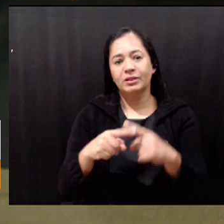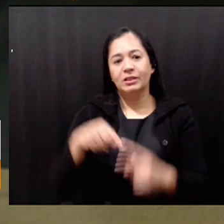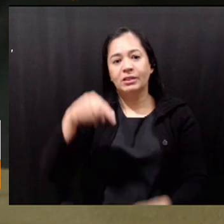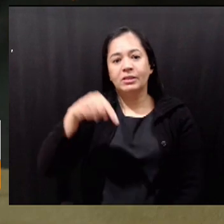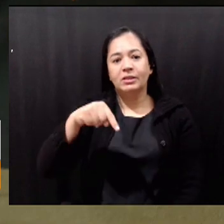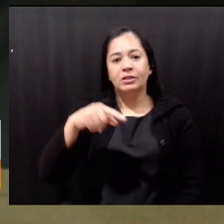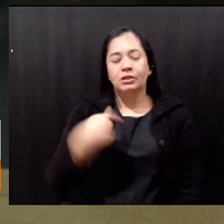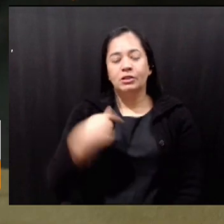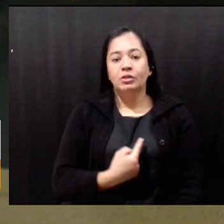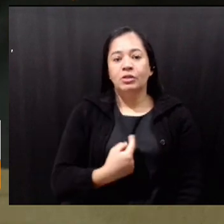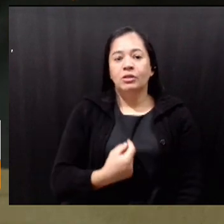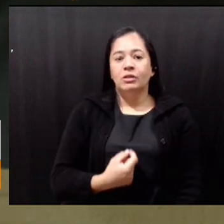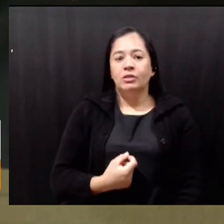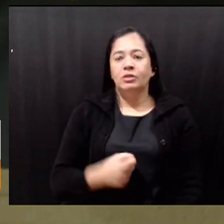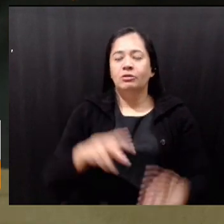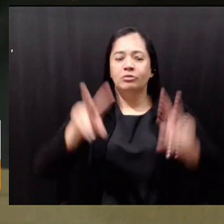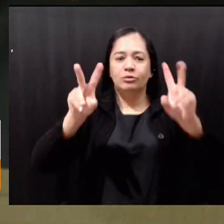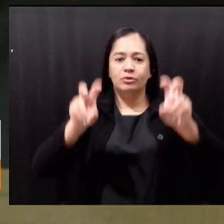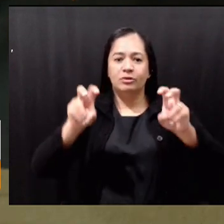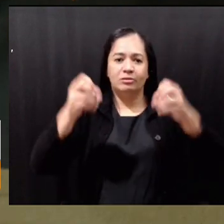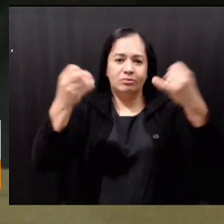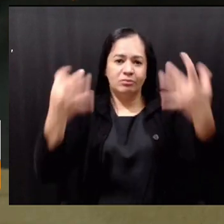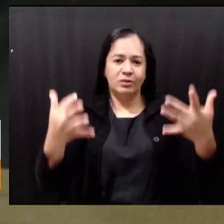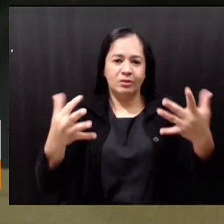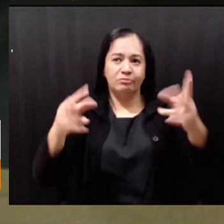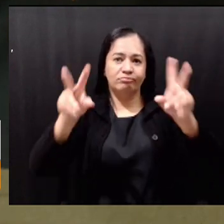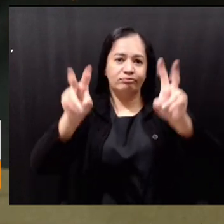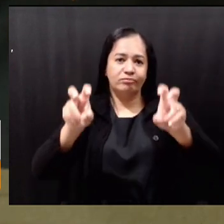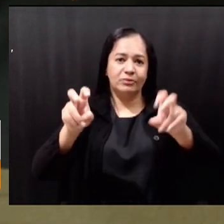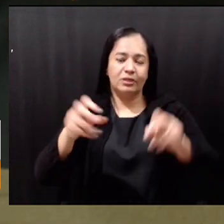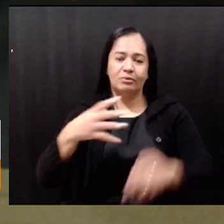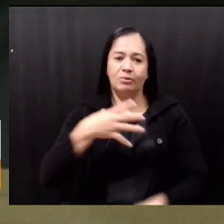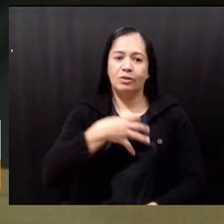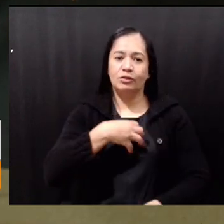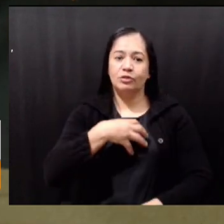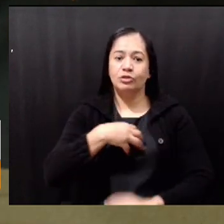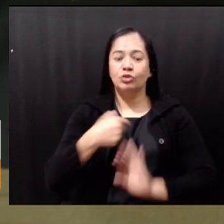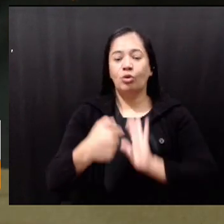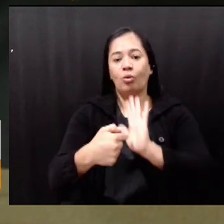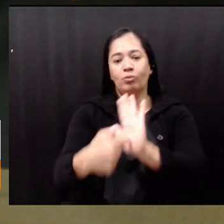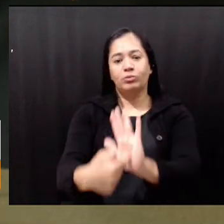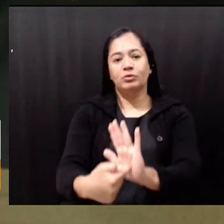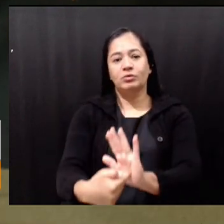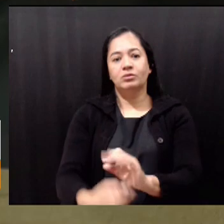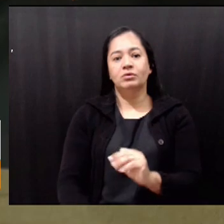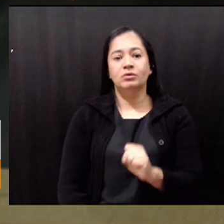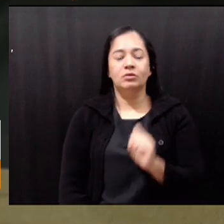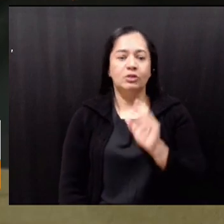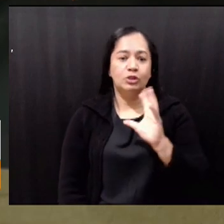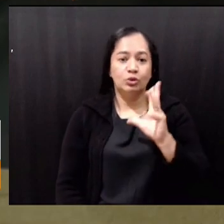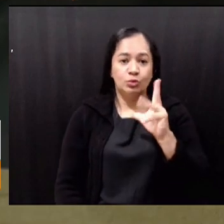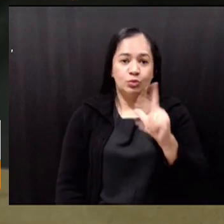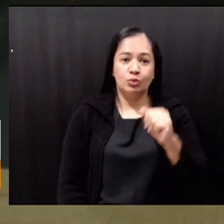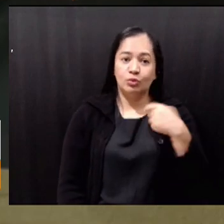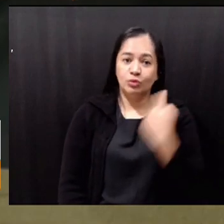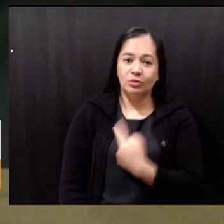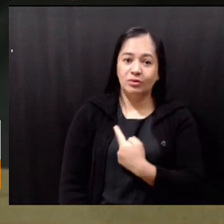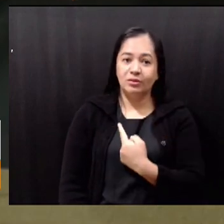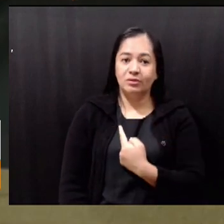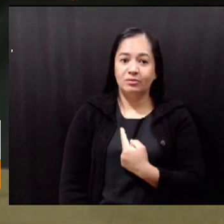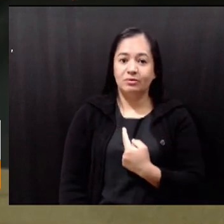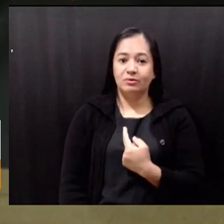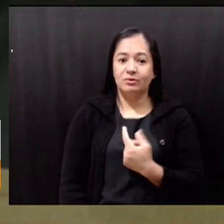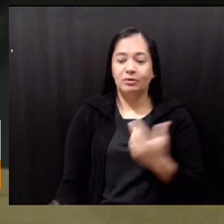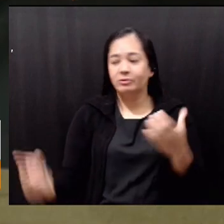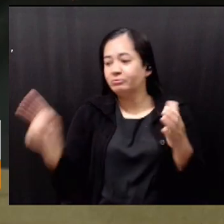os temas que são temas de comportamento e que todos nós estamos inseridos, né, isso vale para mim,